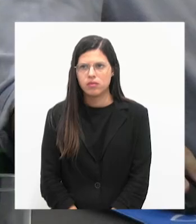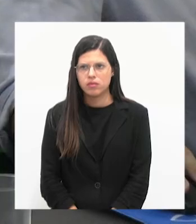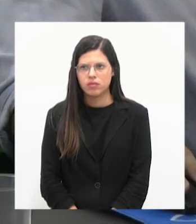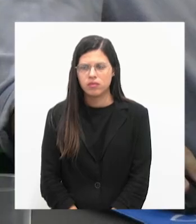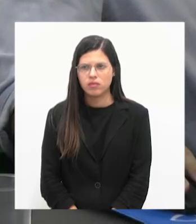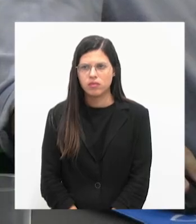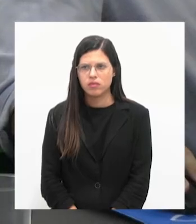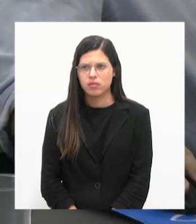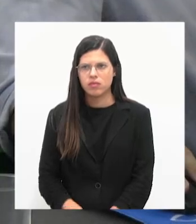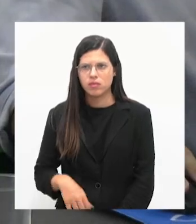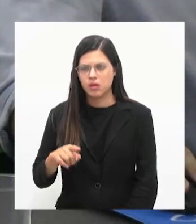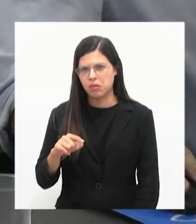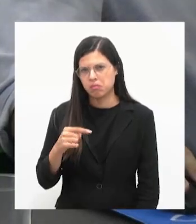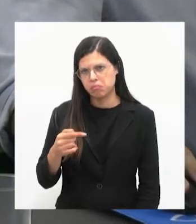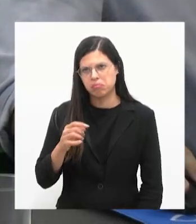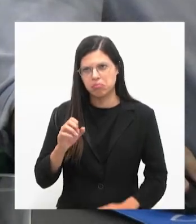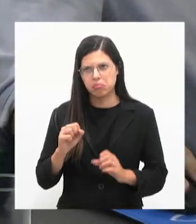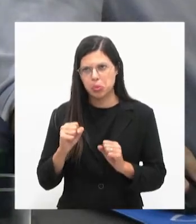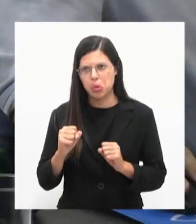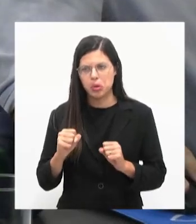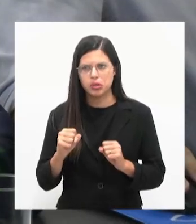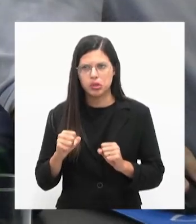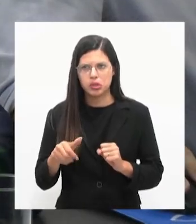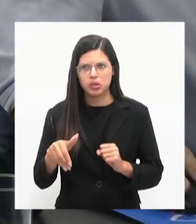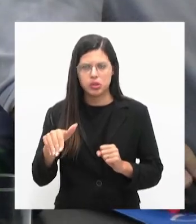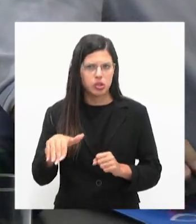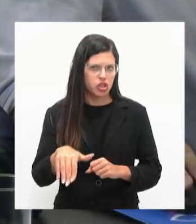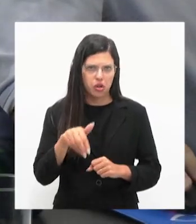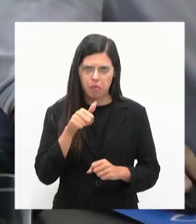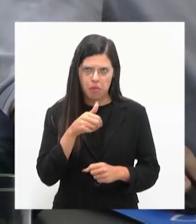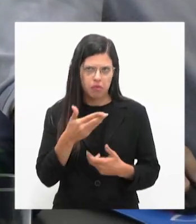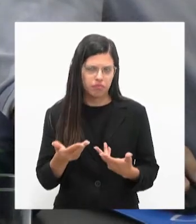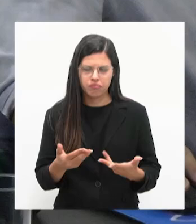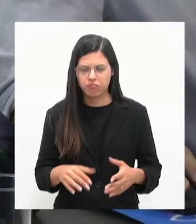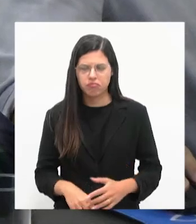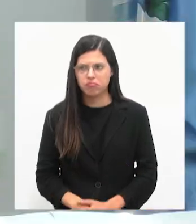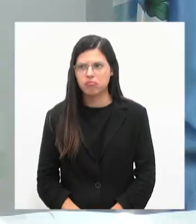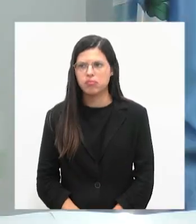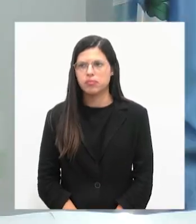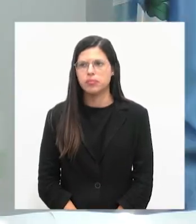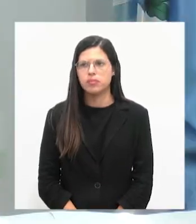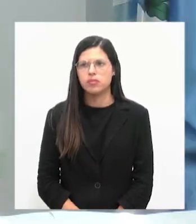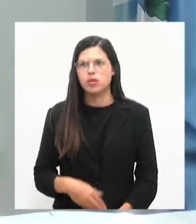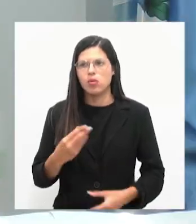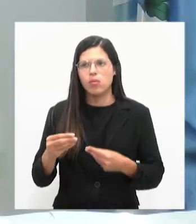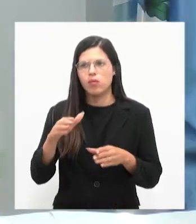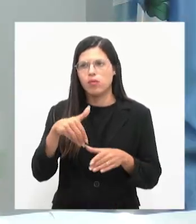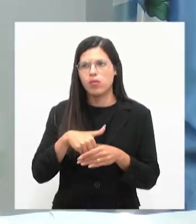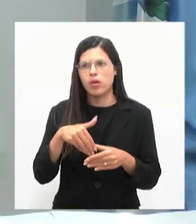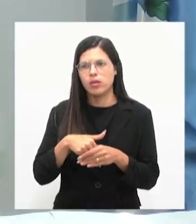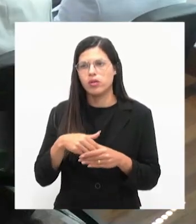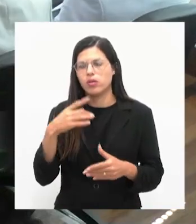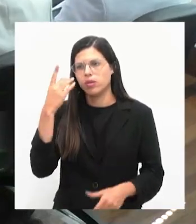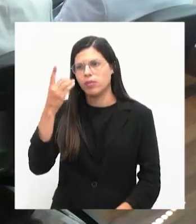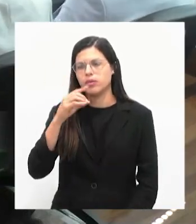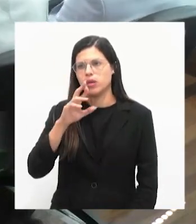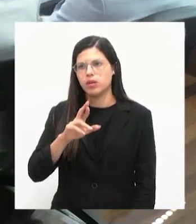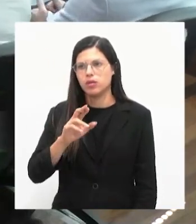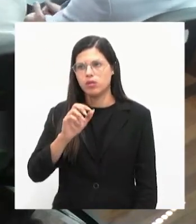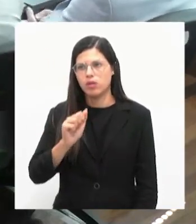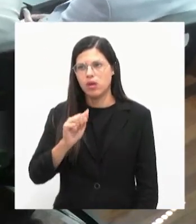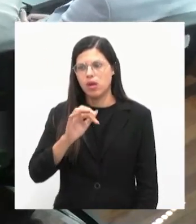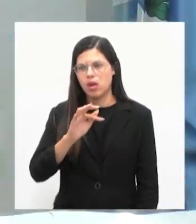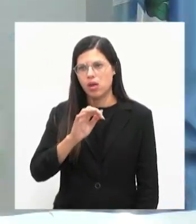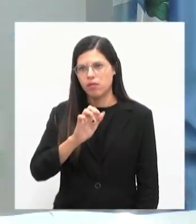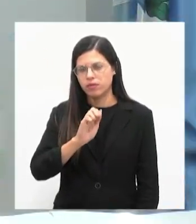pode convocar o colega, enfim. É impressionante. Mas vamos lá. Como vota o deputado Rafael Nobre? Favorável. Como vota o deputado